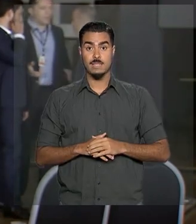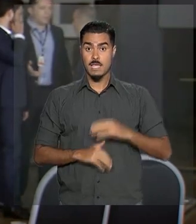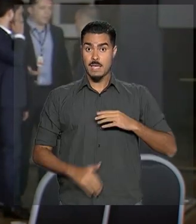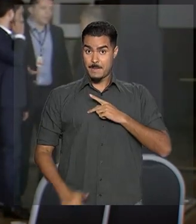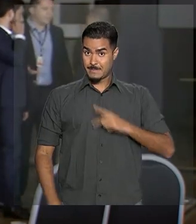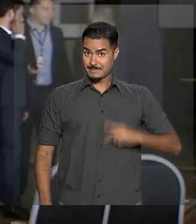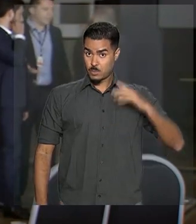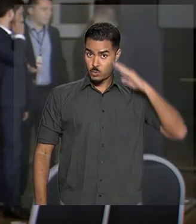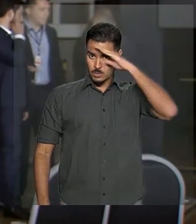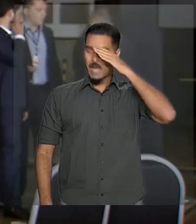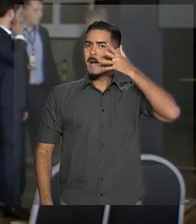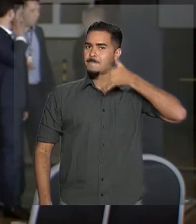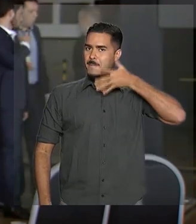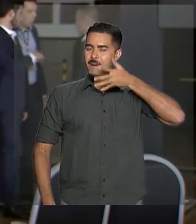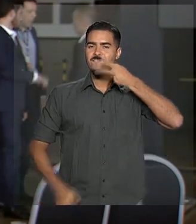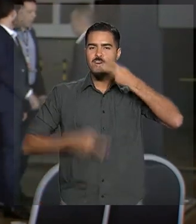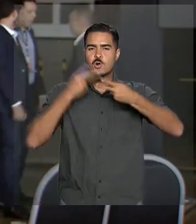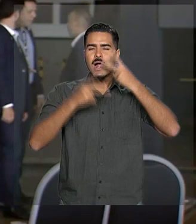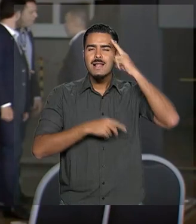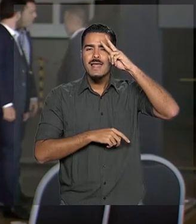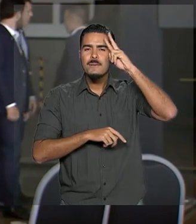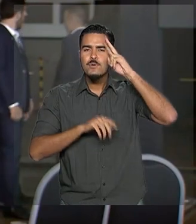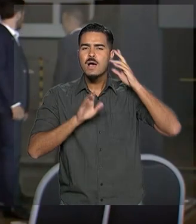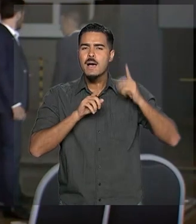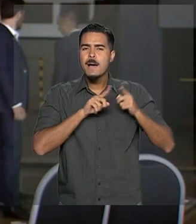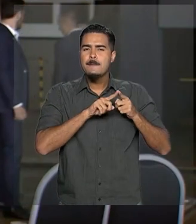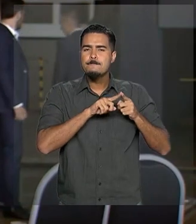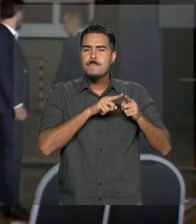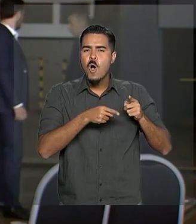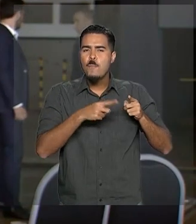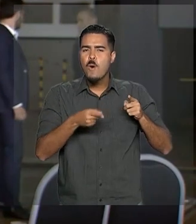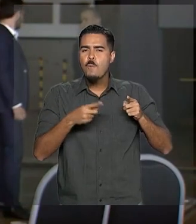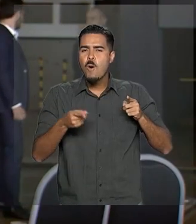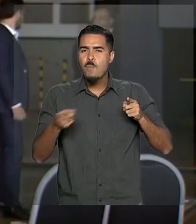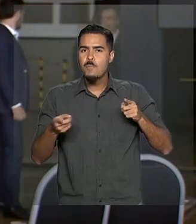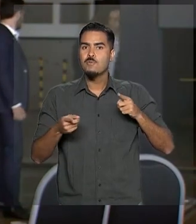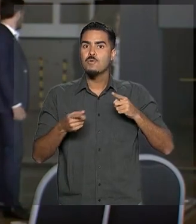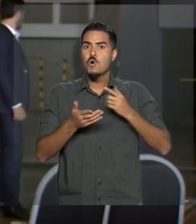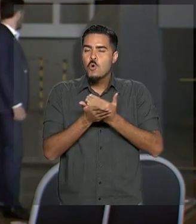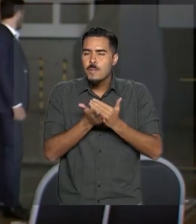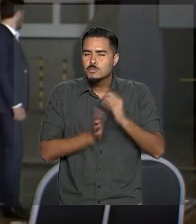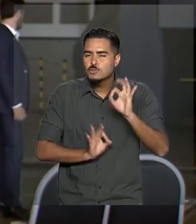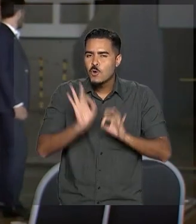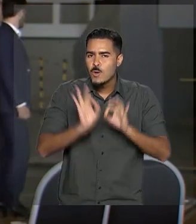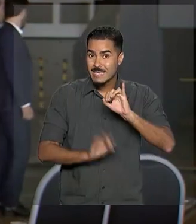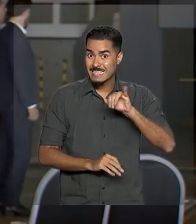Jair Bolsonaro relembrou a trajetória da construção de Itaipu, que começou em